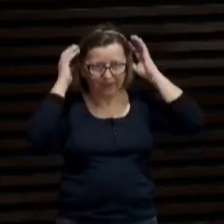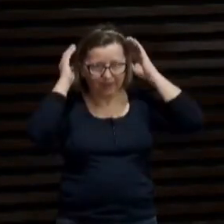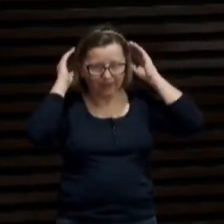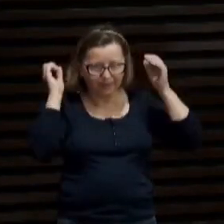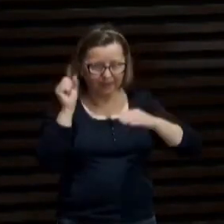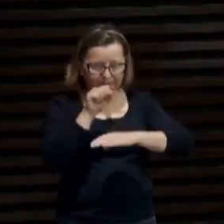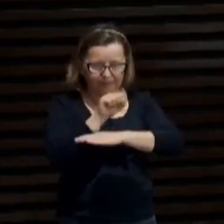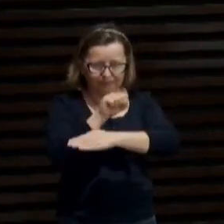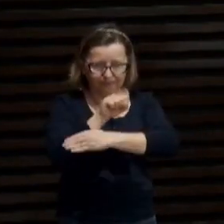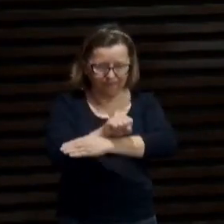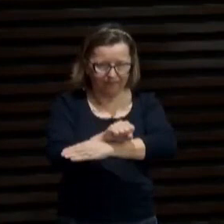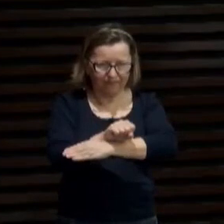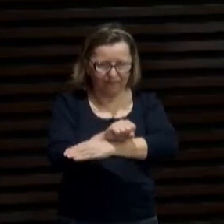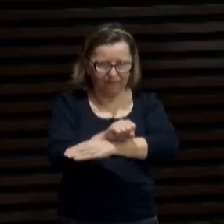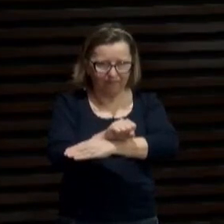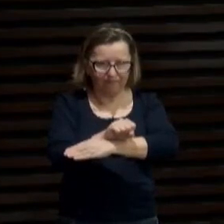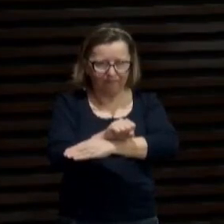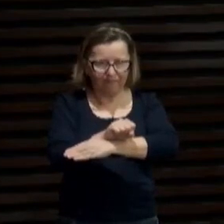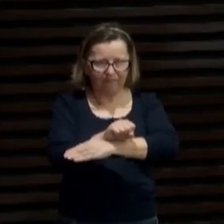com uma expressão serena, meus amados.